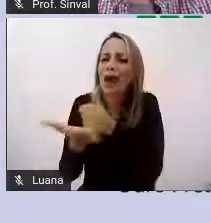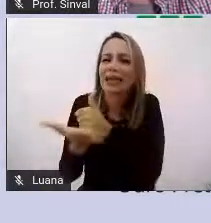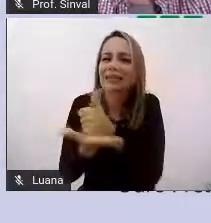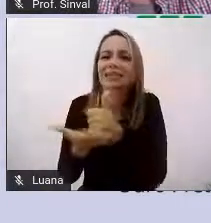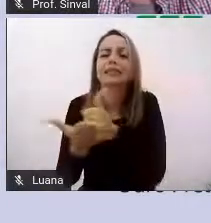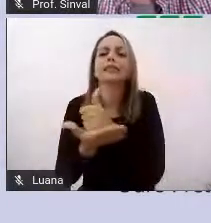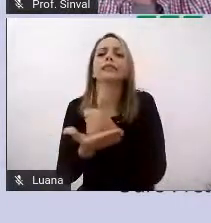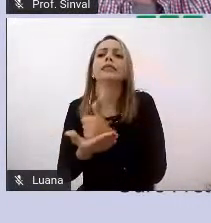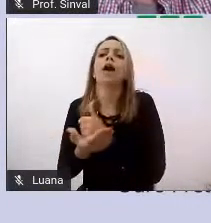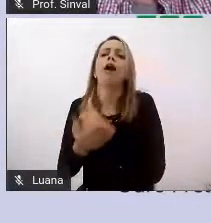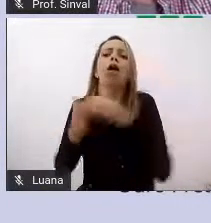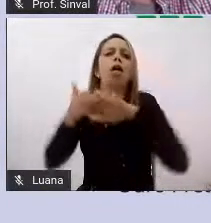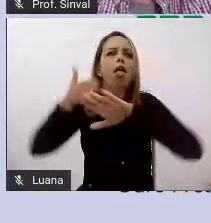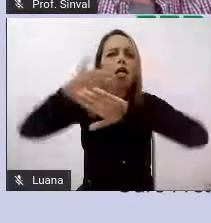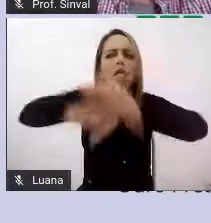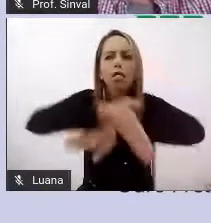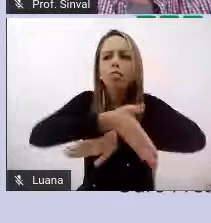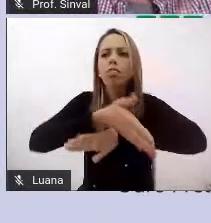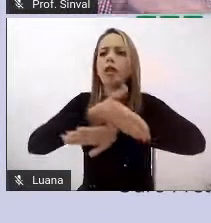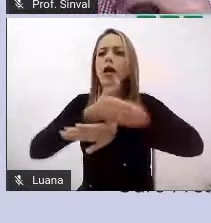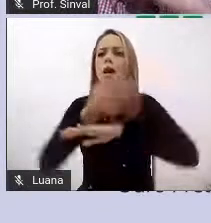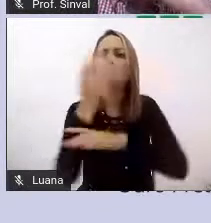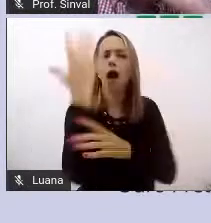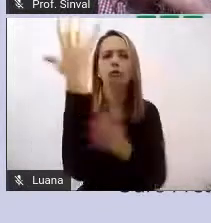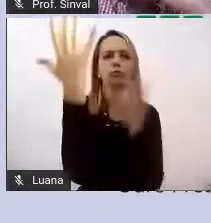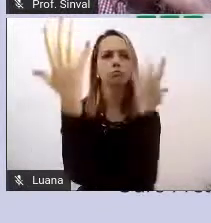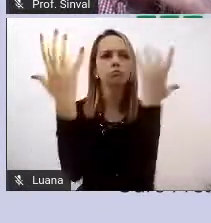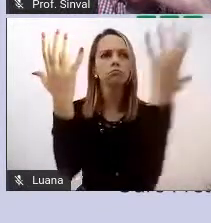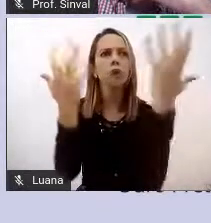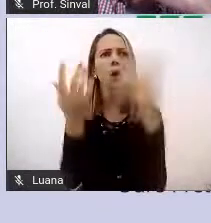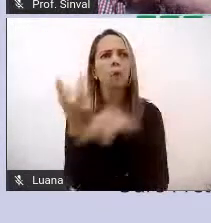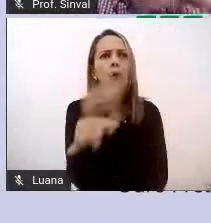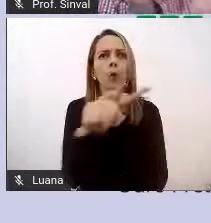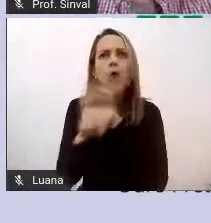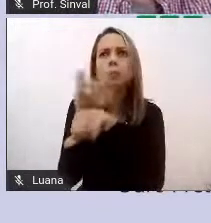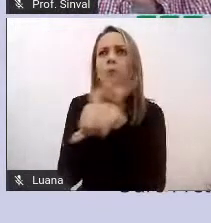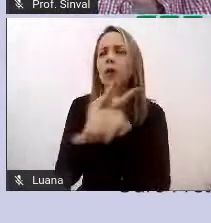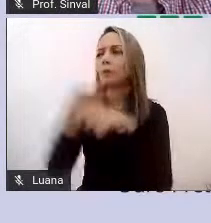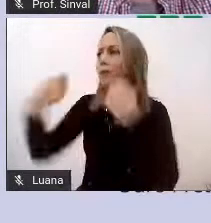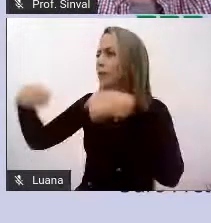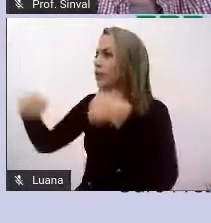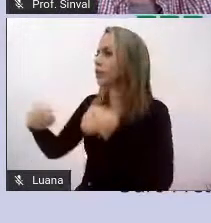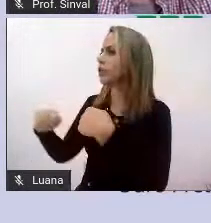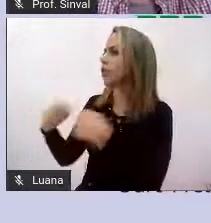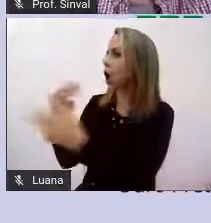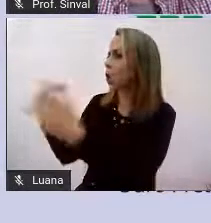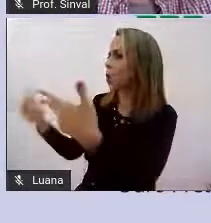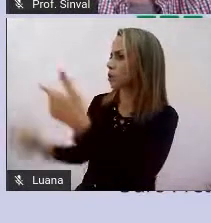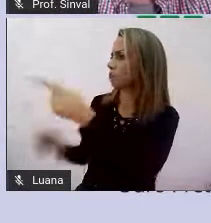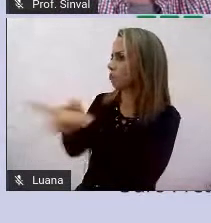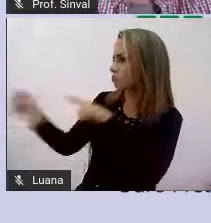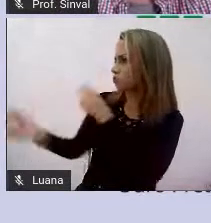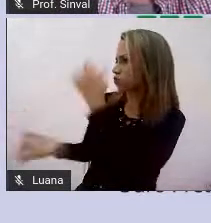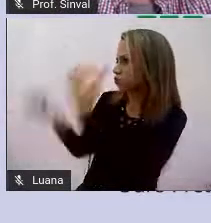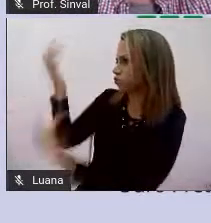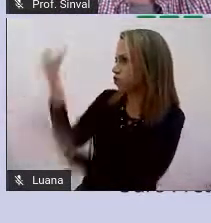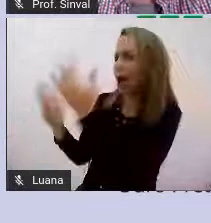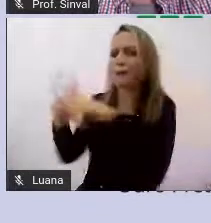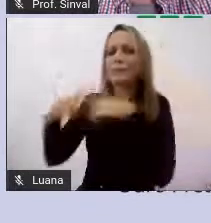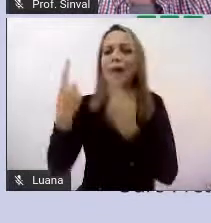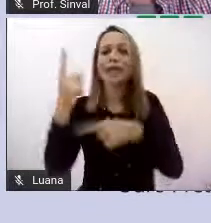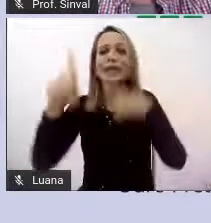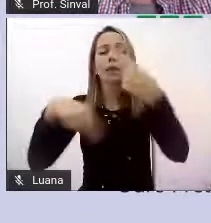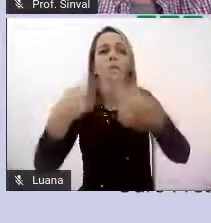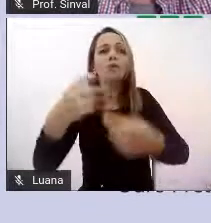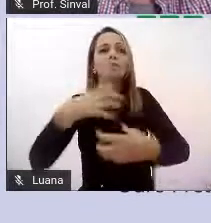lavouras, ou queimam as lavouras, e a falta, durante 6 anos de guerra, a falta de comida os atinge, e a gente tem relatos